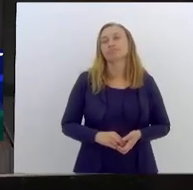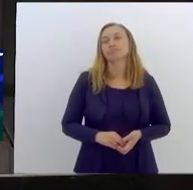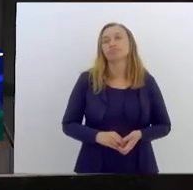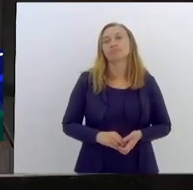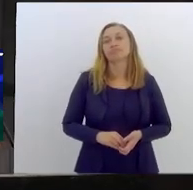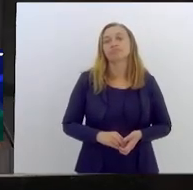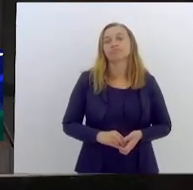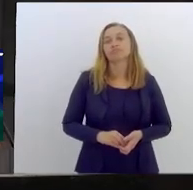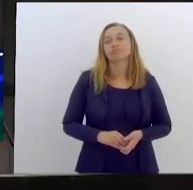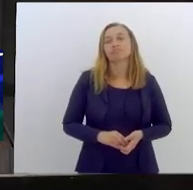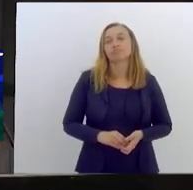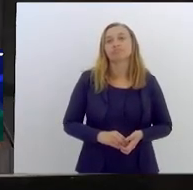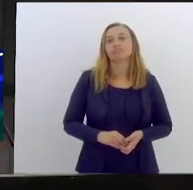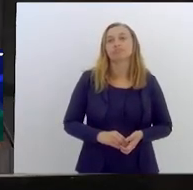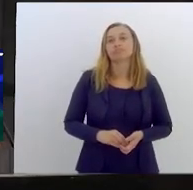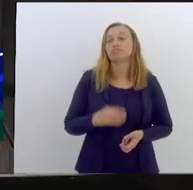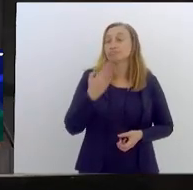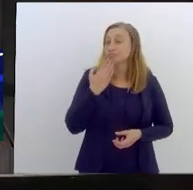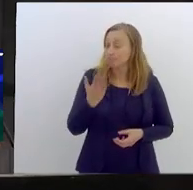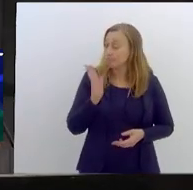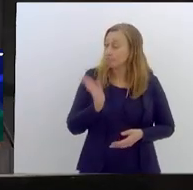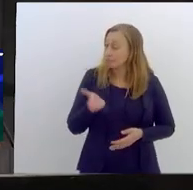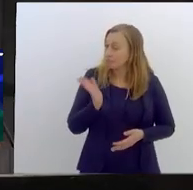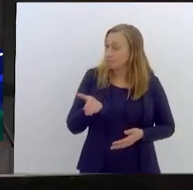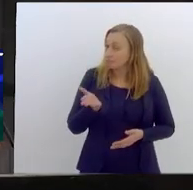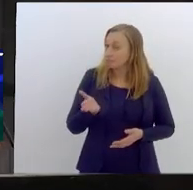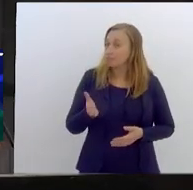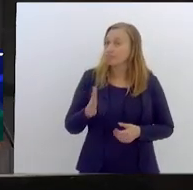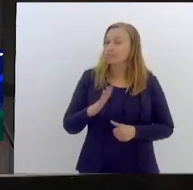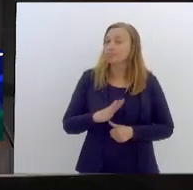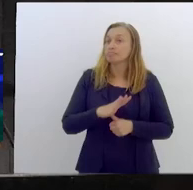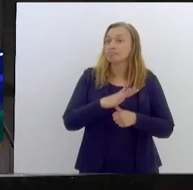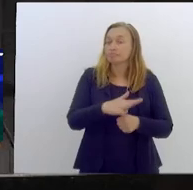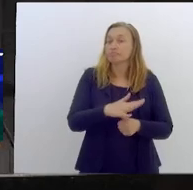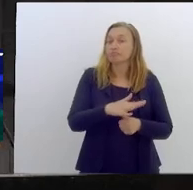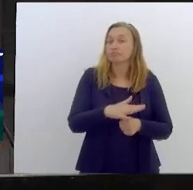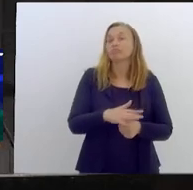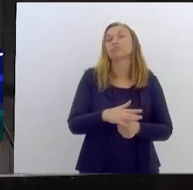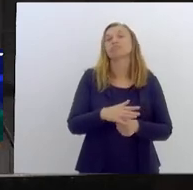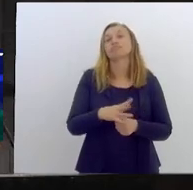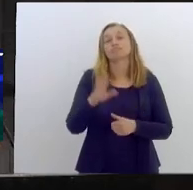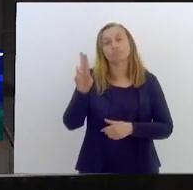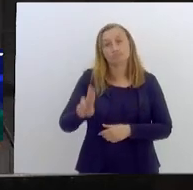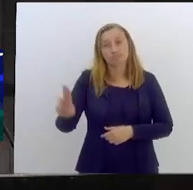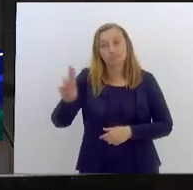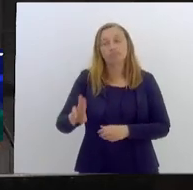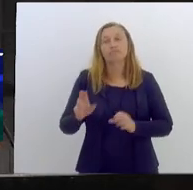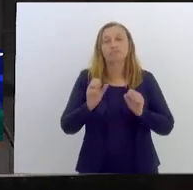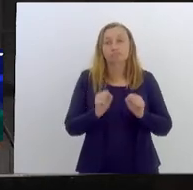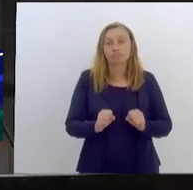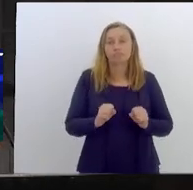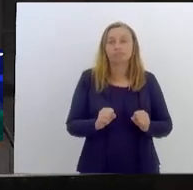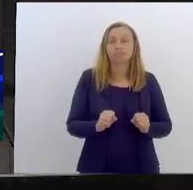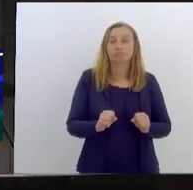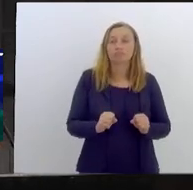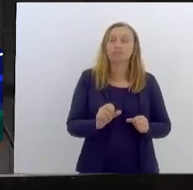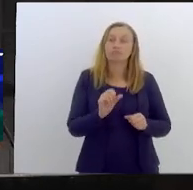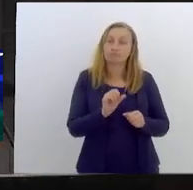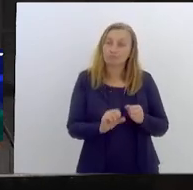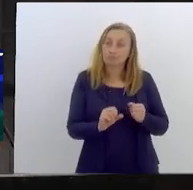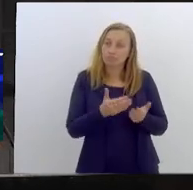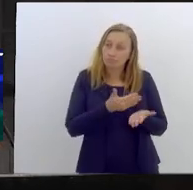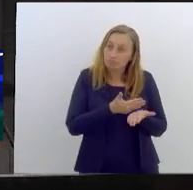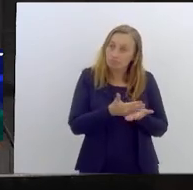das reivindicações que nós já fizemos ao reitor da universidade, para que possa executar, ao menos nesse